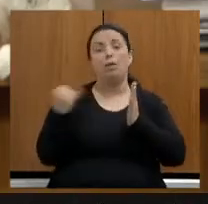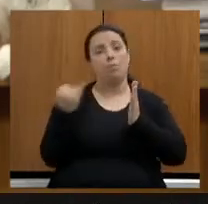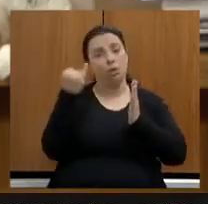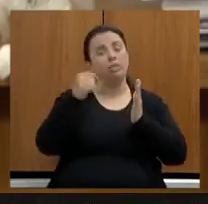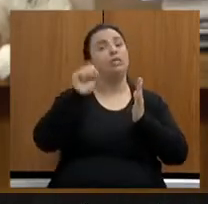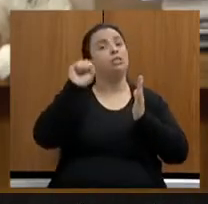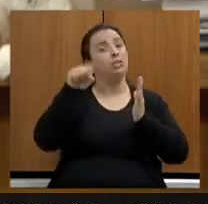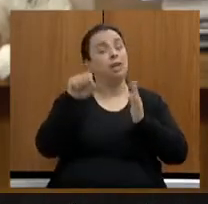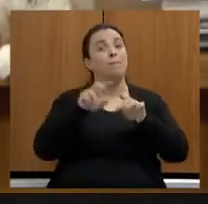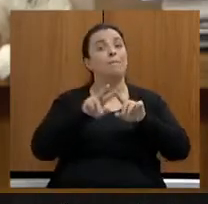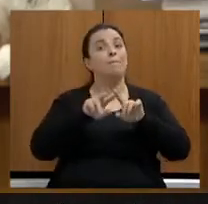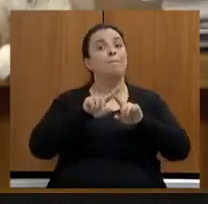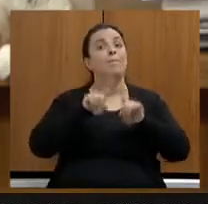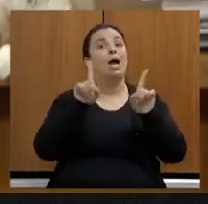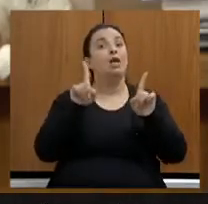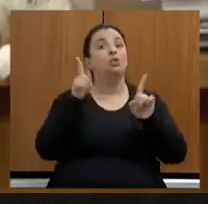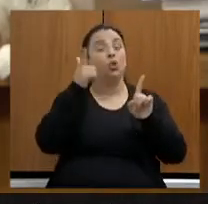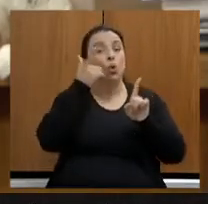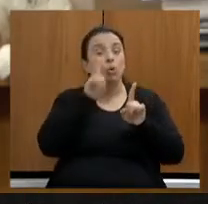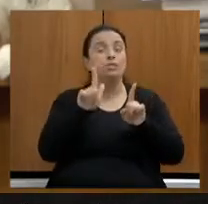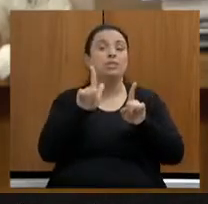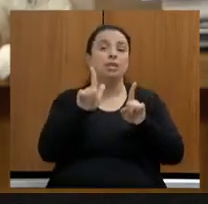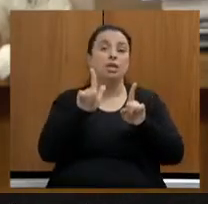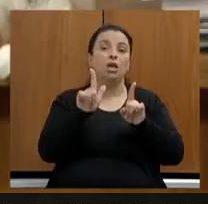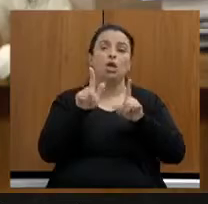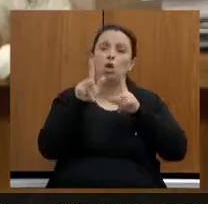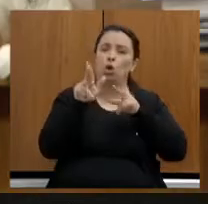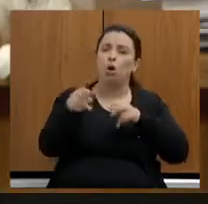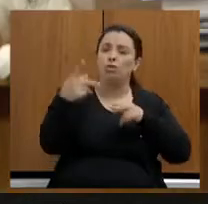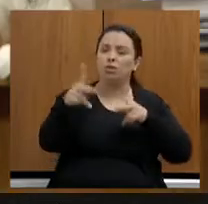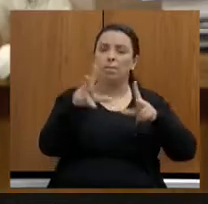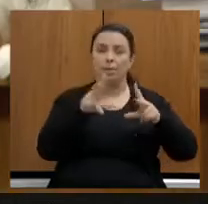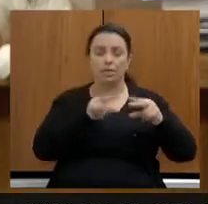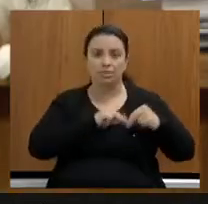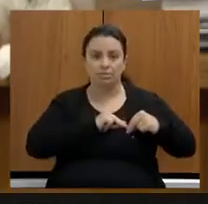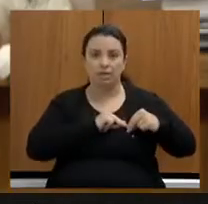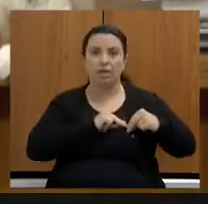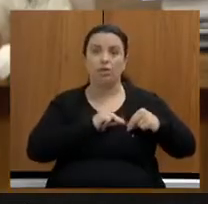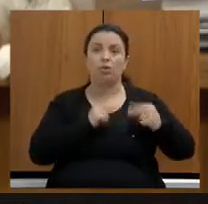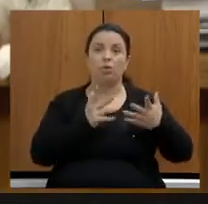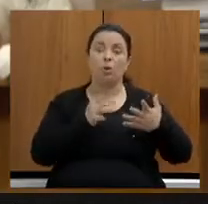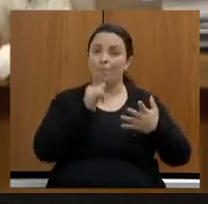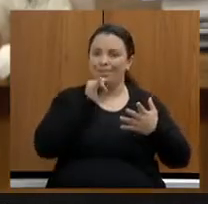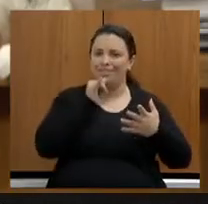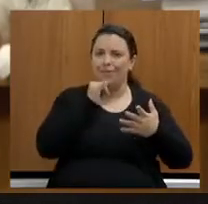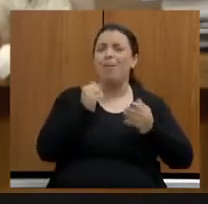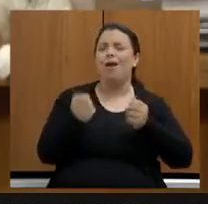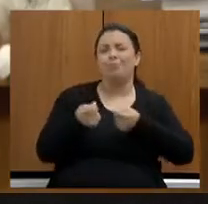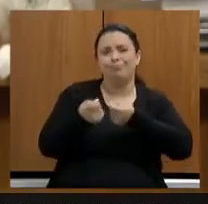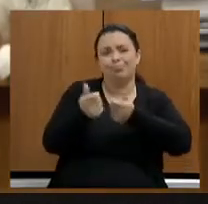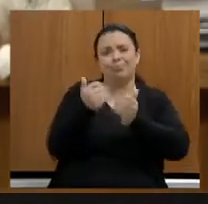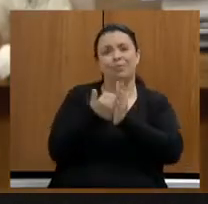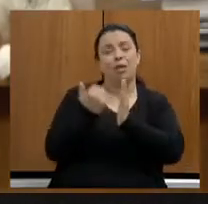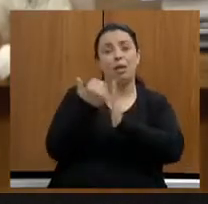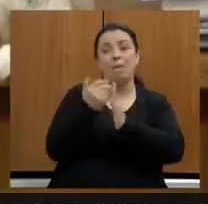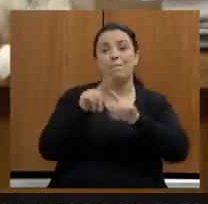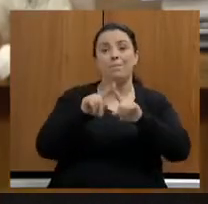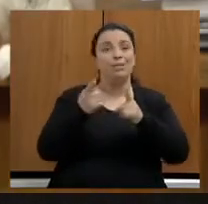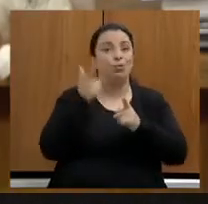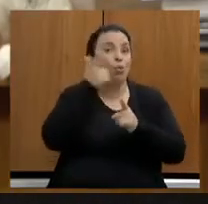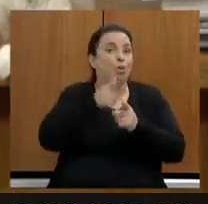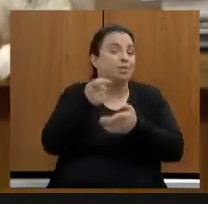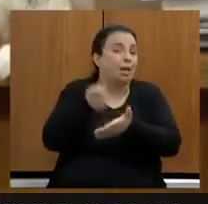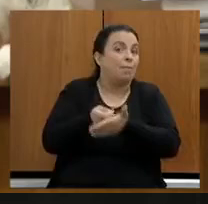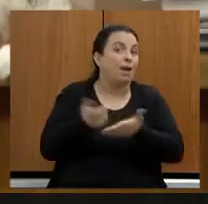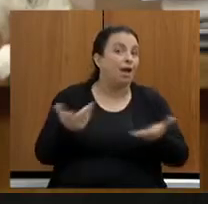fazer de forma como o professor merece tendo reajuste depois não tenho não tendo surpreendi não sendo surpreendido com a inviabilidade de